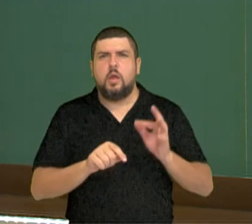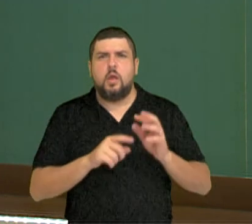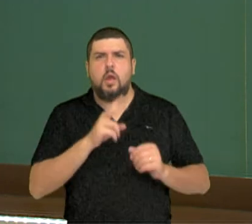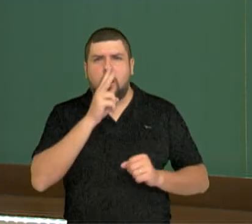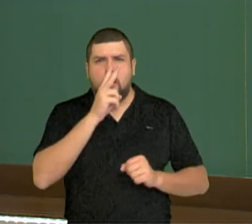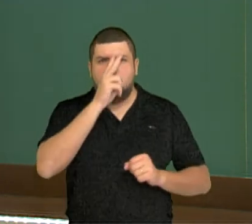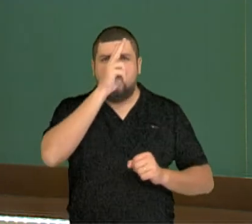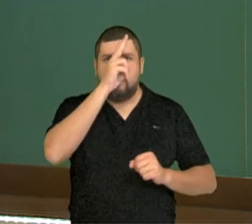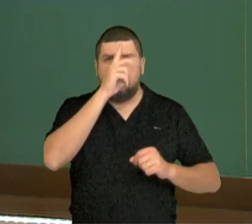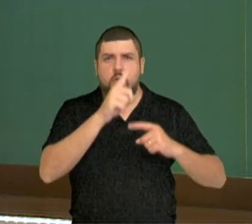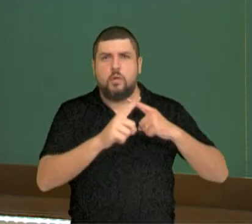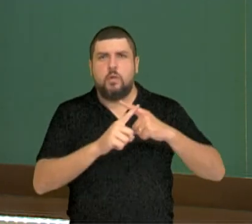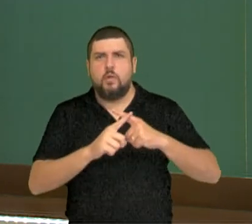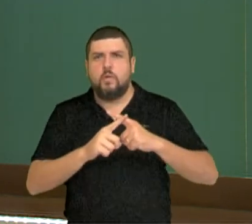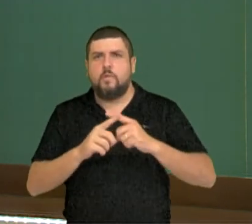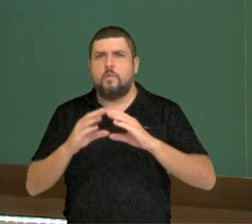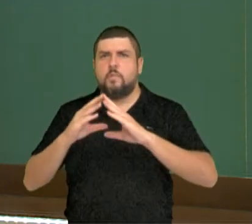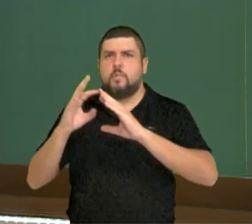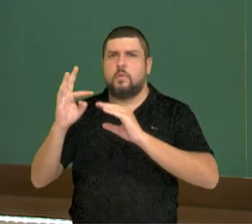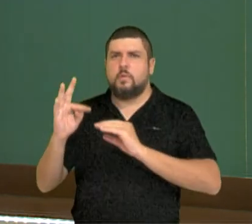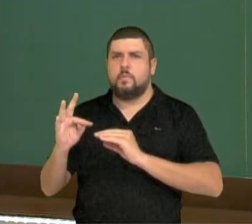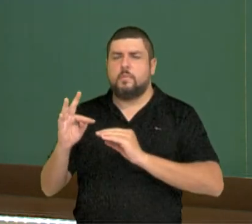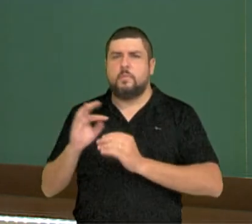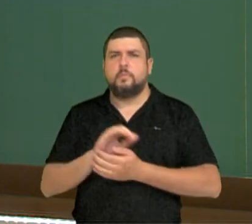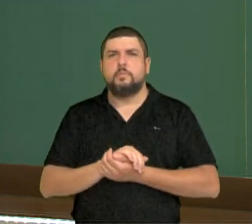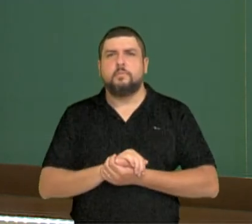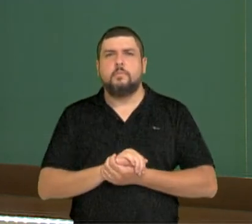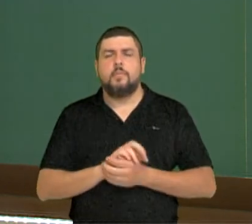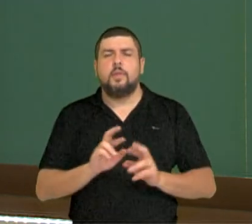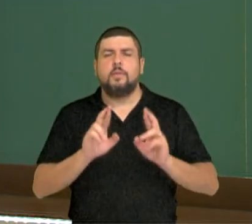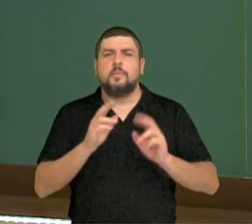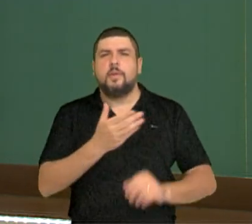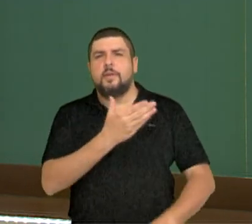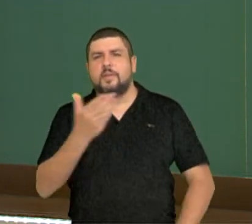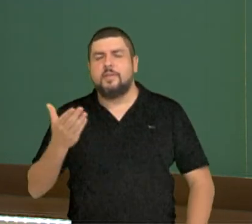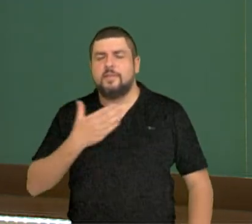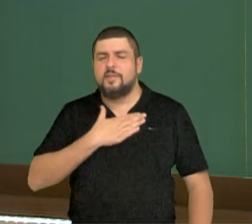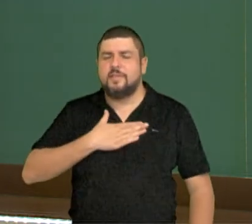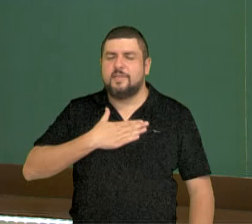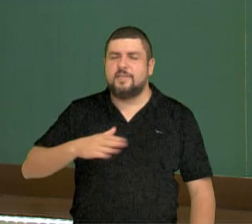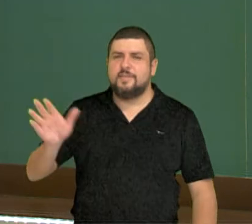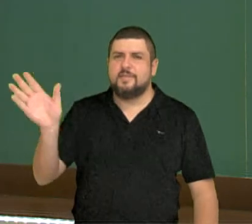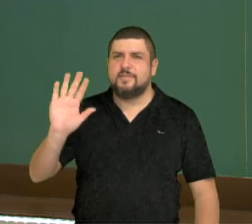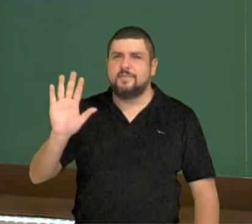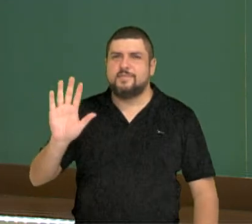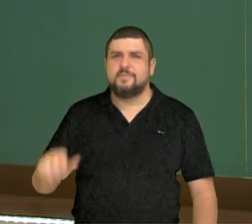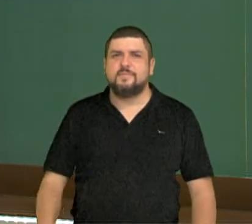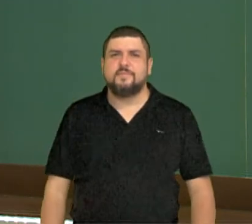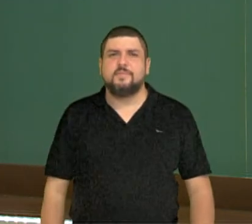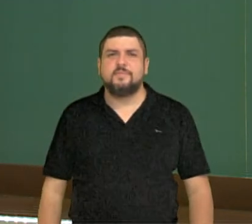da aplicação desta força. Espero que vocês tenham gostado e até mais!